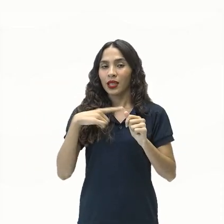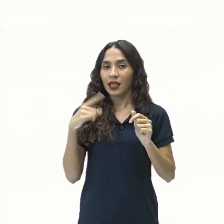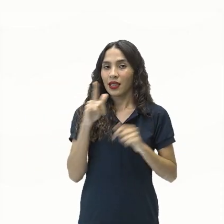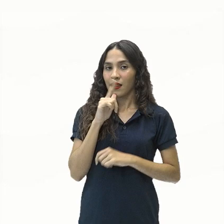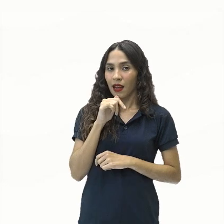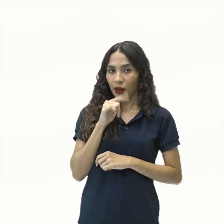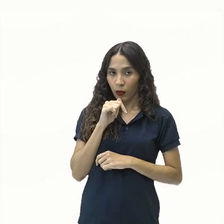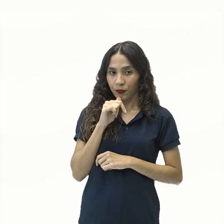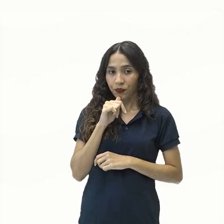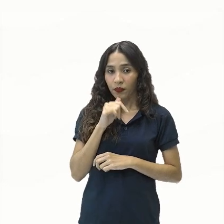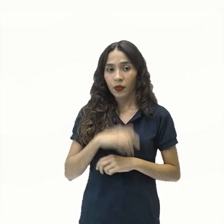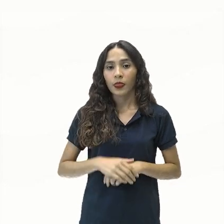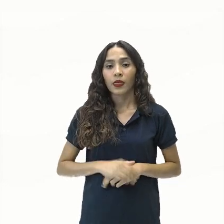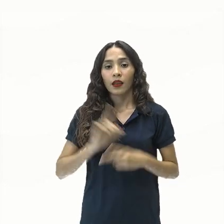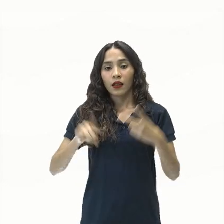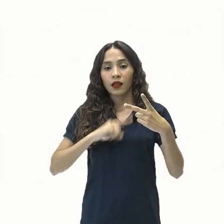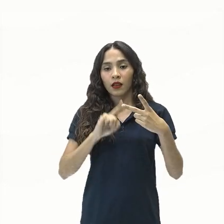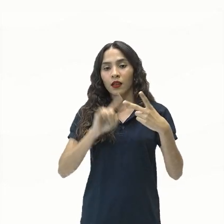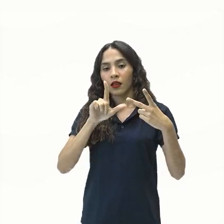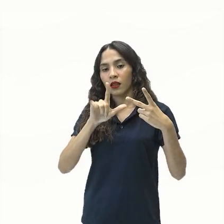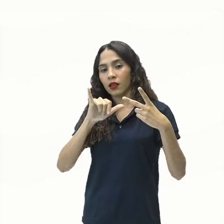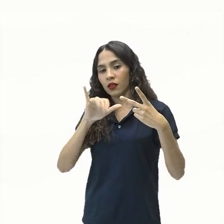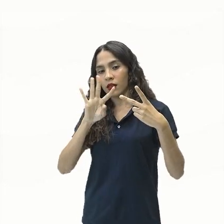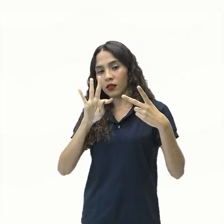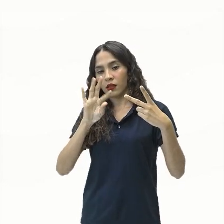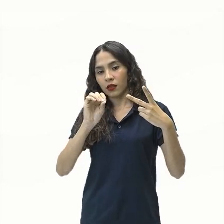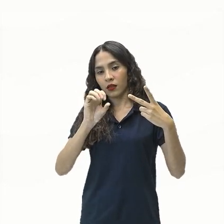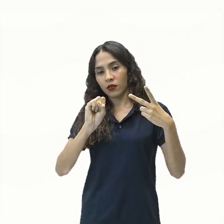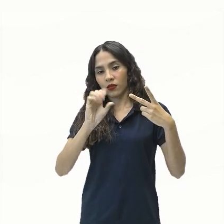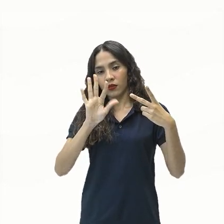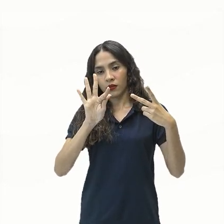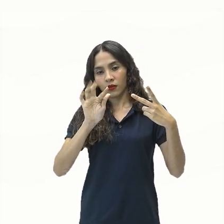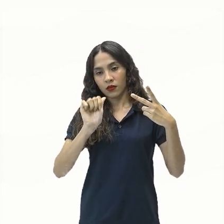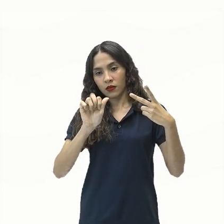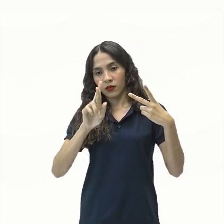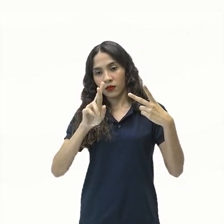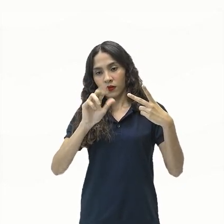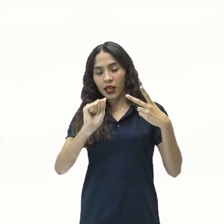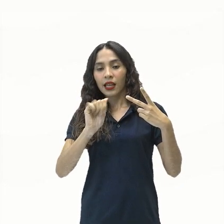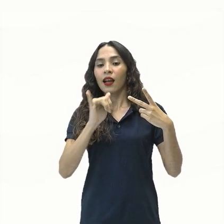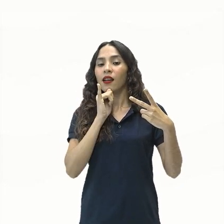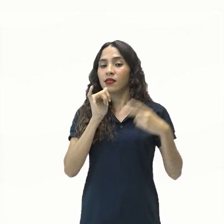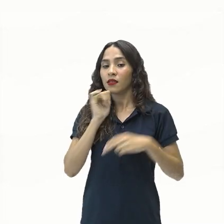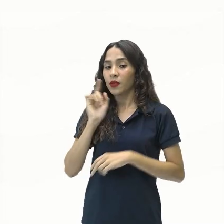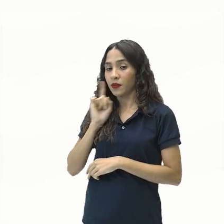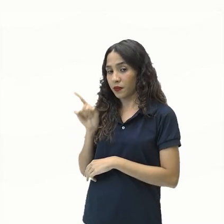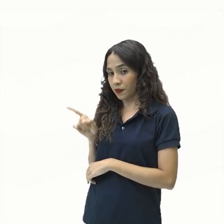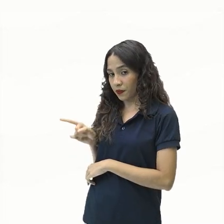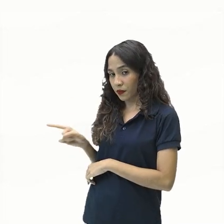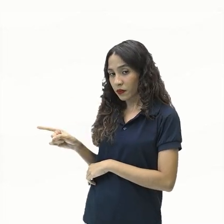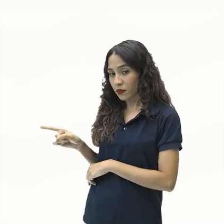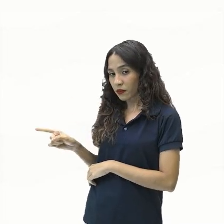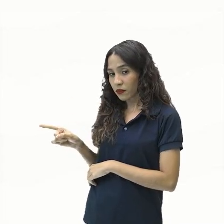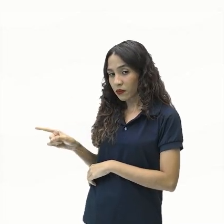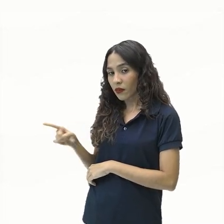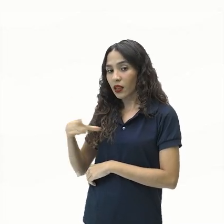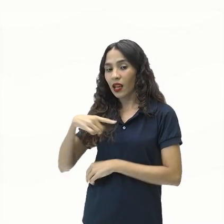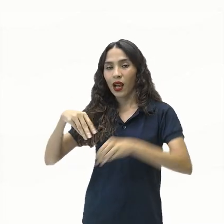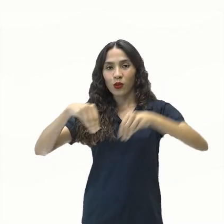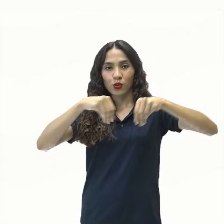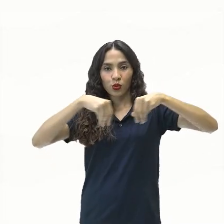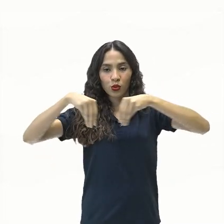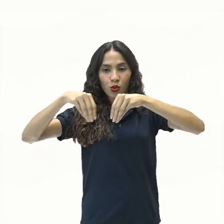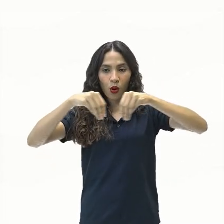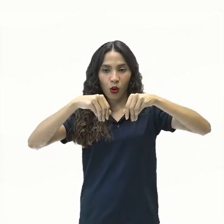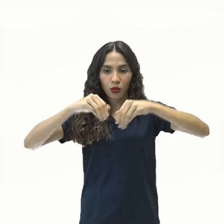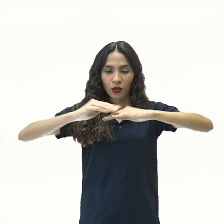hidrosfera. A litosfera está relacionada aqui, ó, com o solo. Aqui nessa imagem a gente